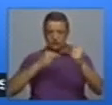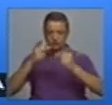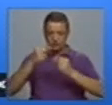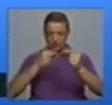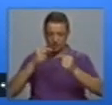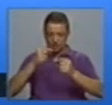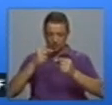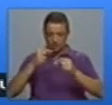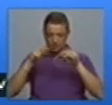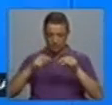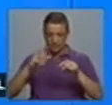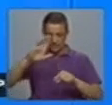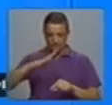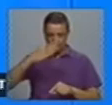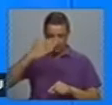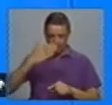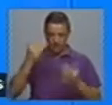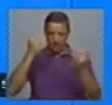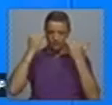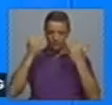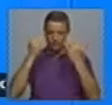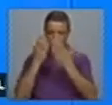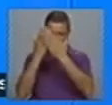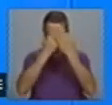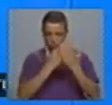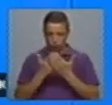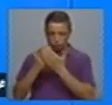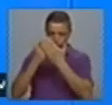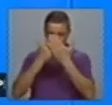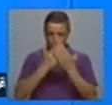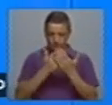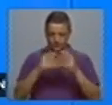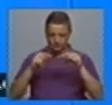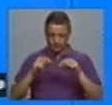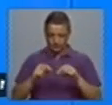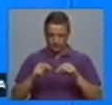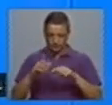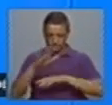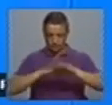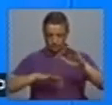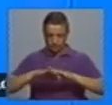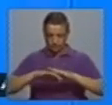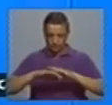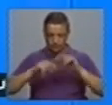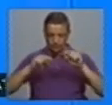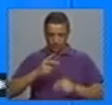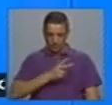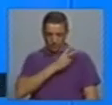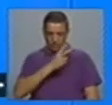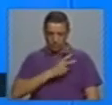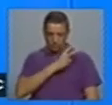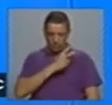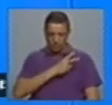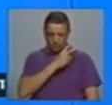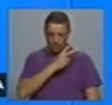É verdade, este primeiro estudo que nós revelamos hoje aqui, foi feito por um conjunto de astrónomos da Universidade de